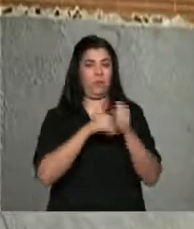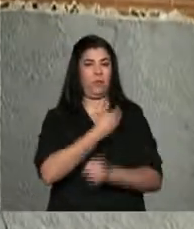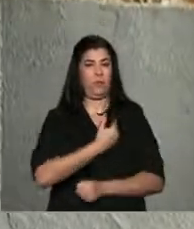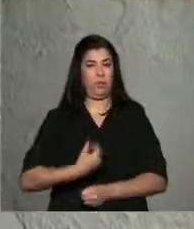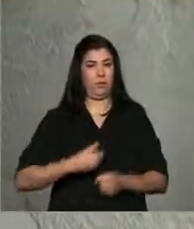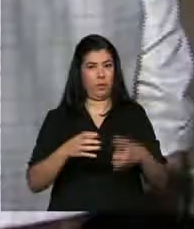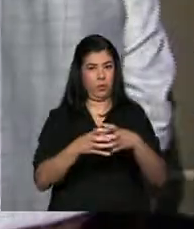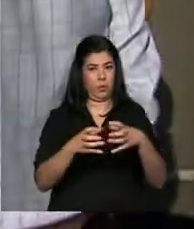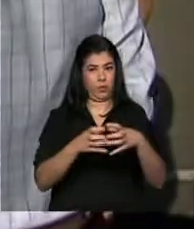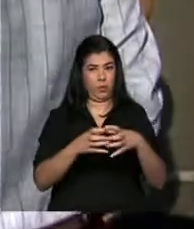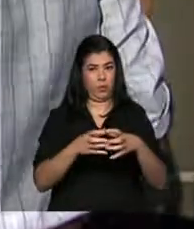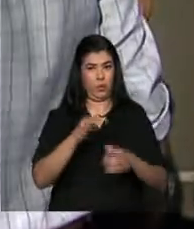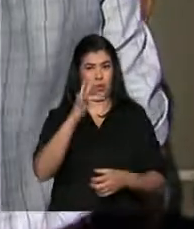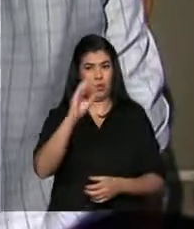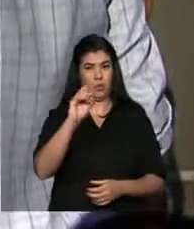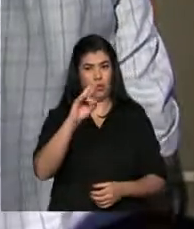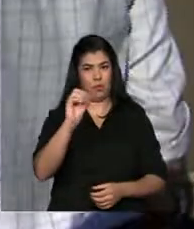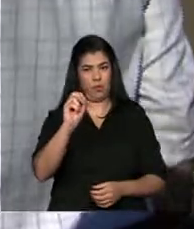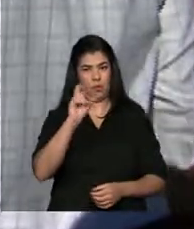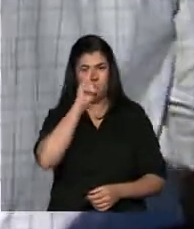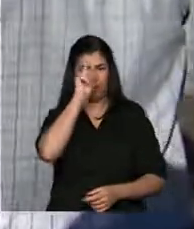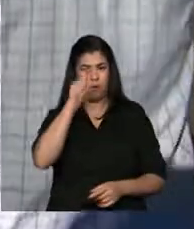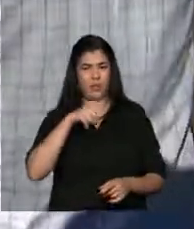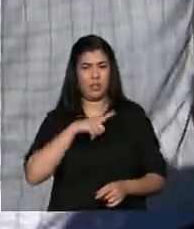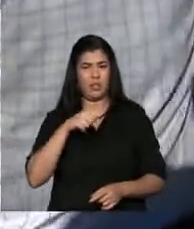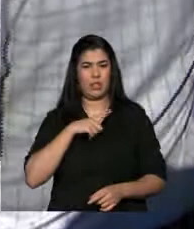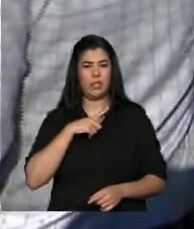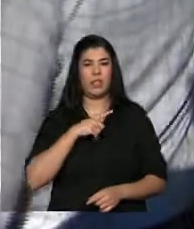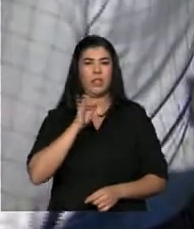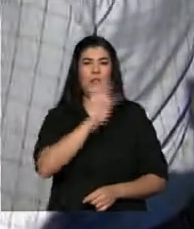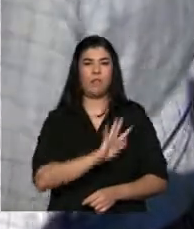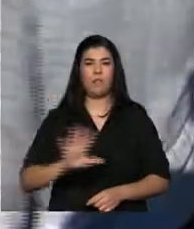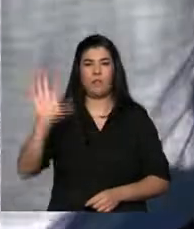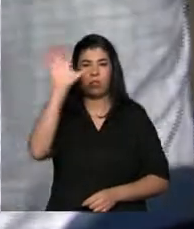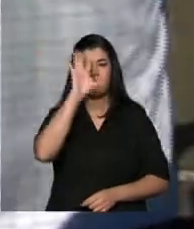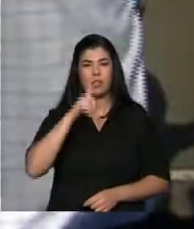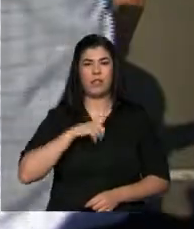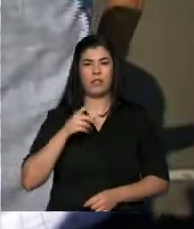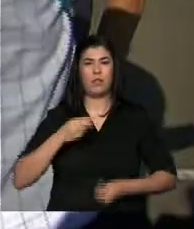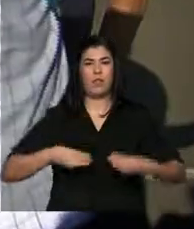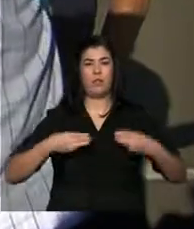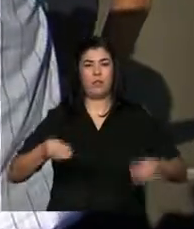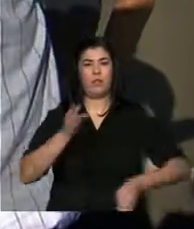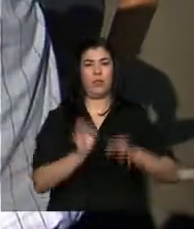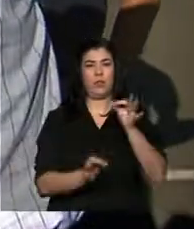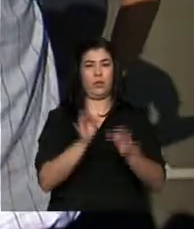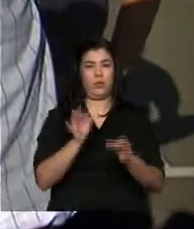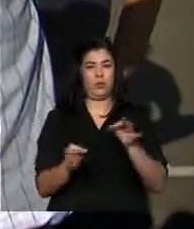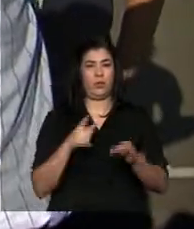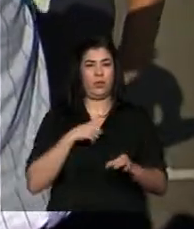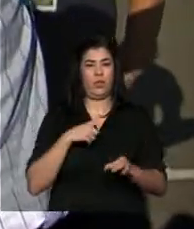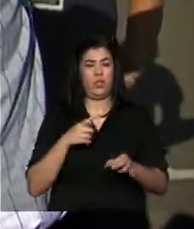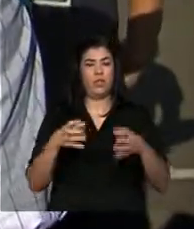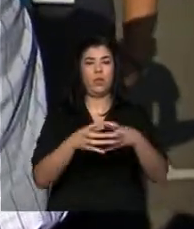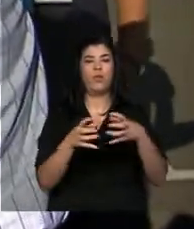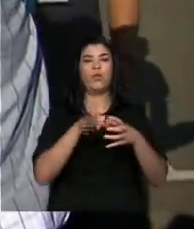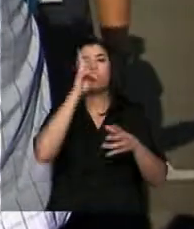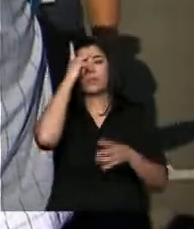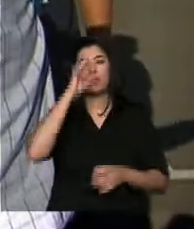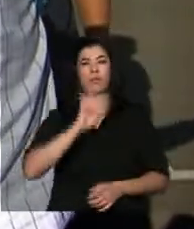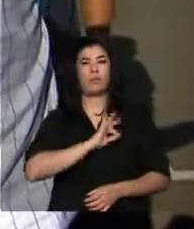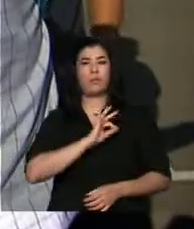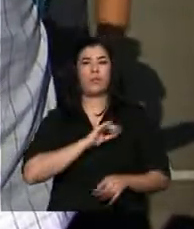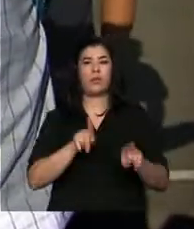em 2004 entre as unidades da Federação, sob o comando do Ministério da Justiça. Ela conta com agentes da Polícia Militar